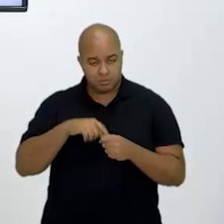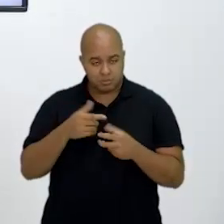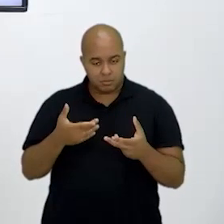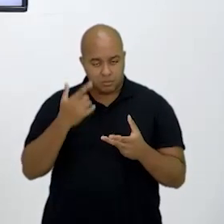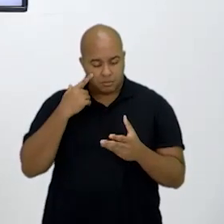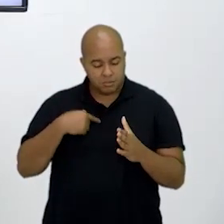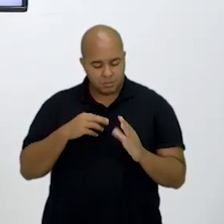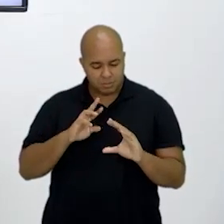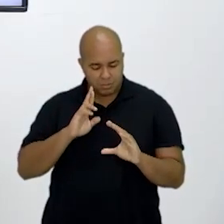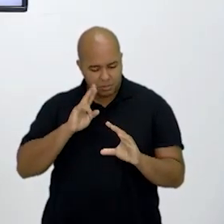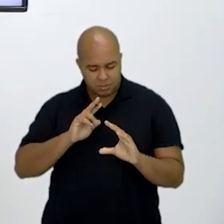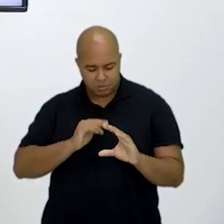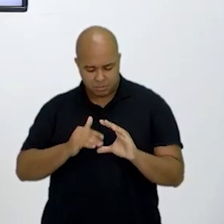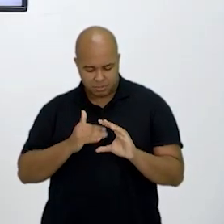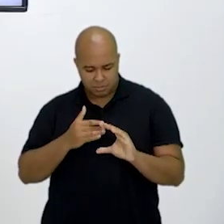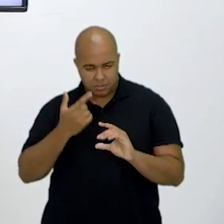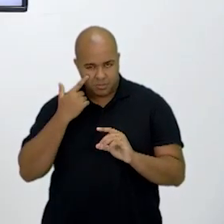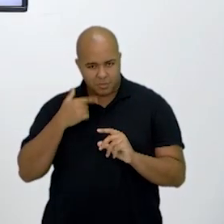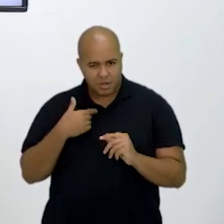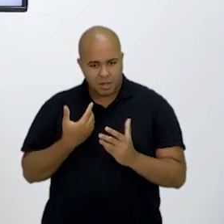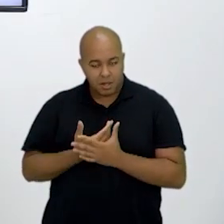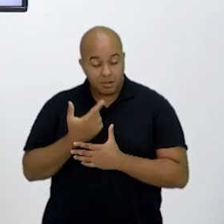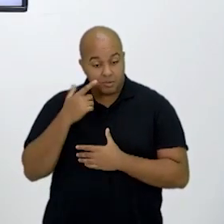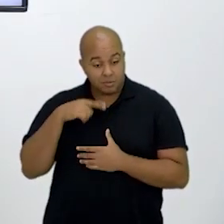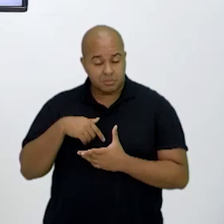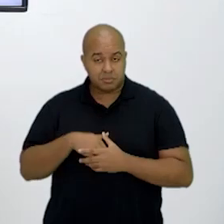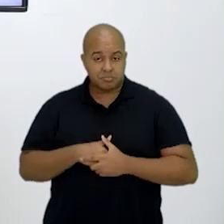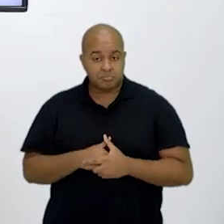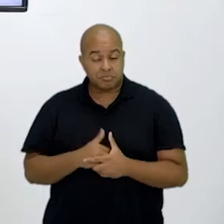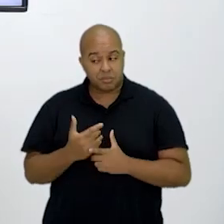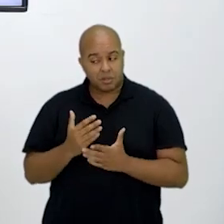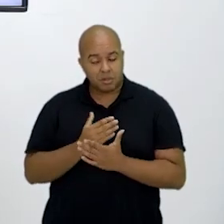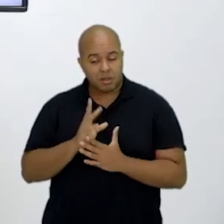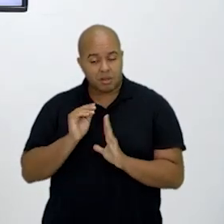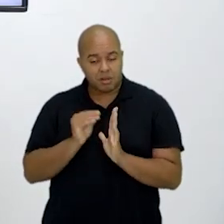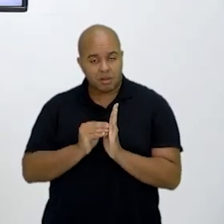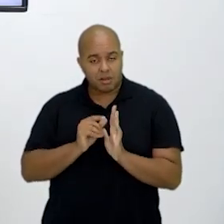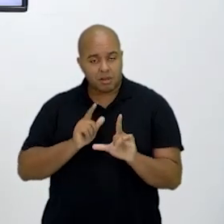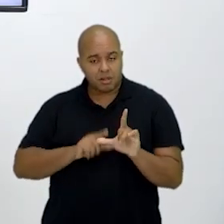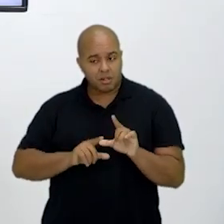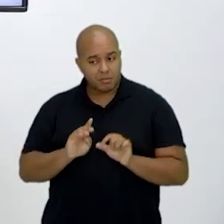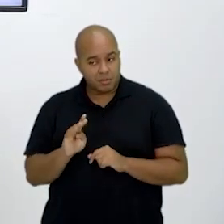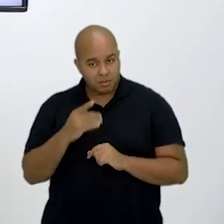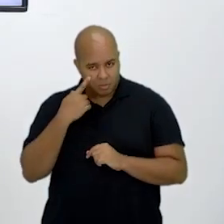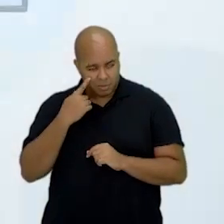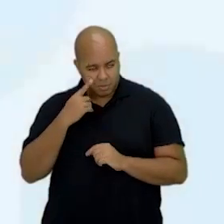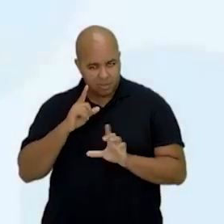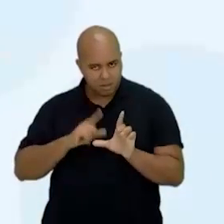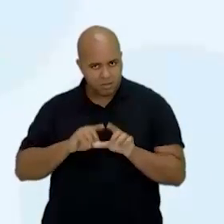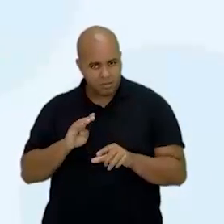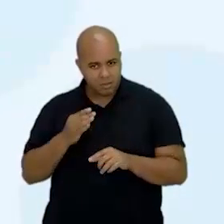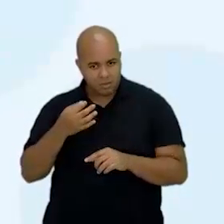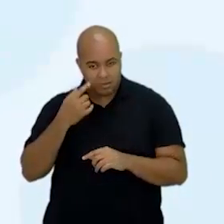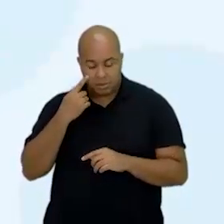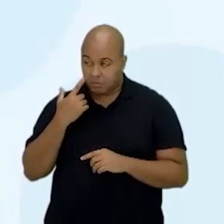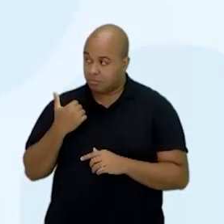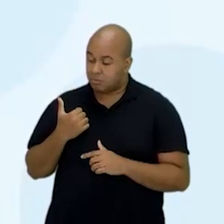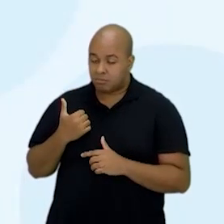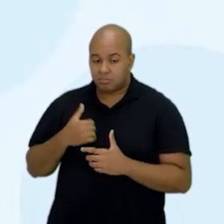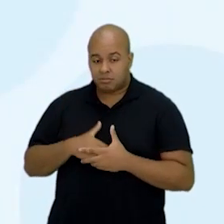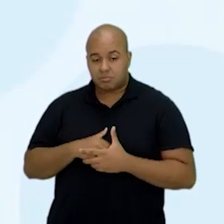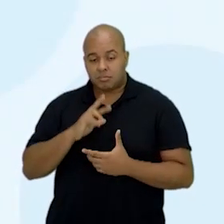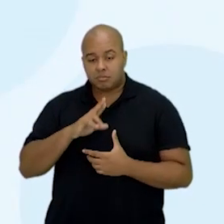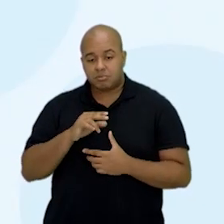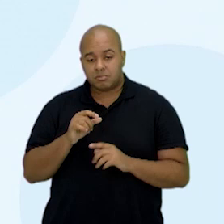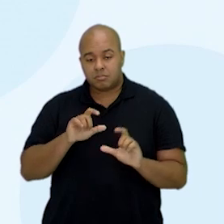estou aqui de volta com as respostas de vocês e a maioria agora colocou a letra B vamos ver se a letra B mesmo tá lá para vocês